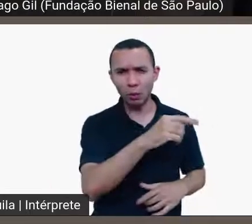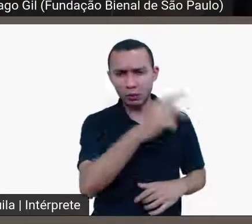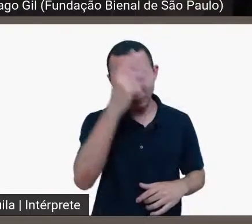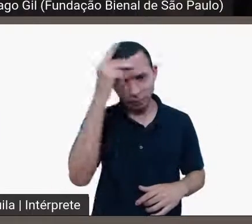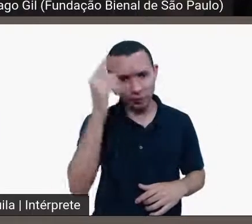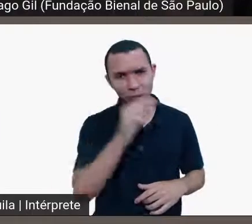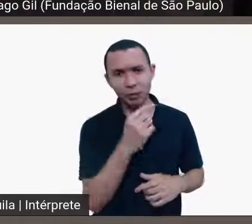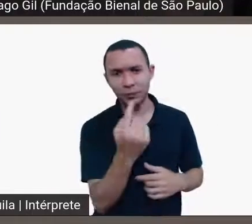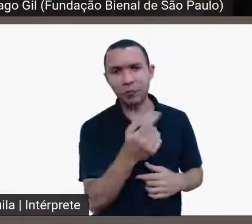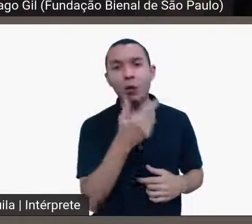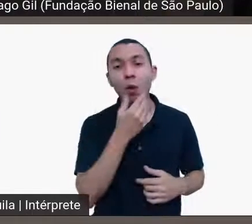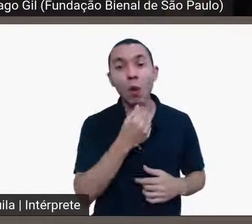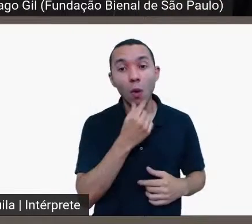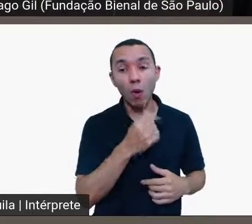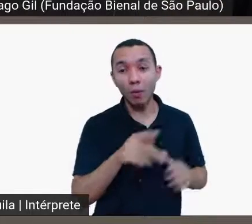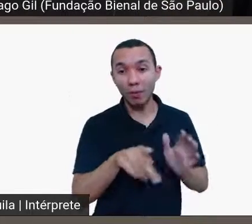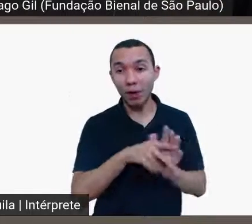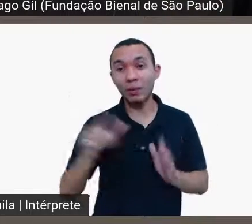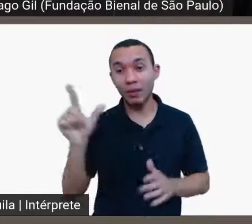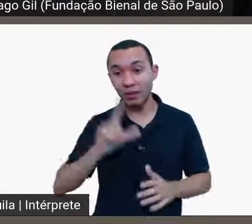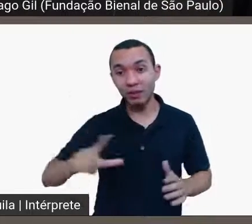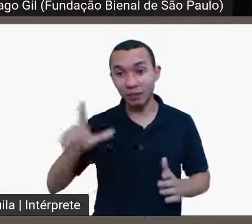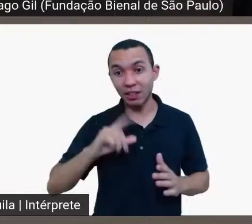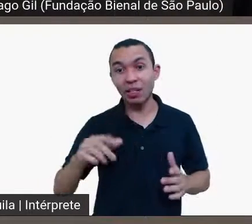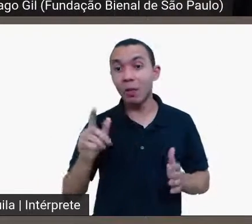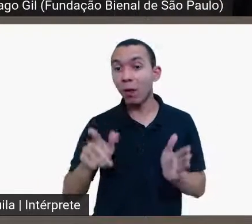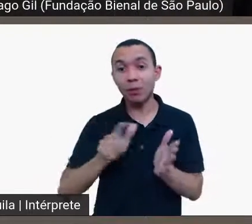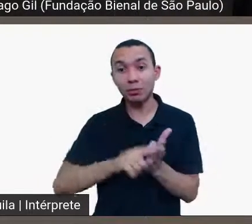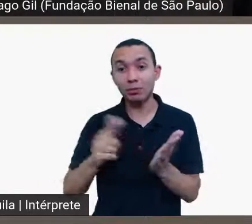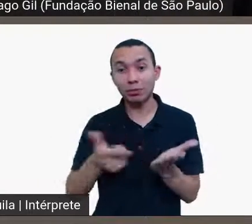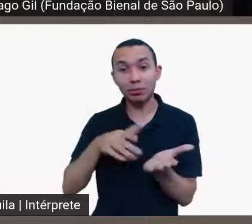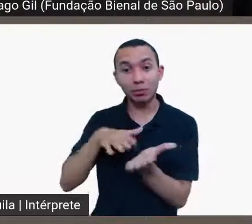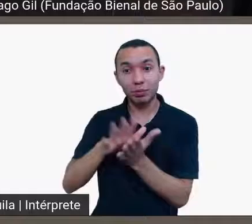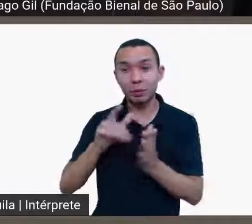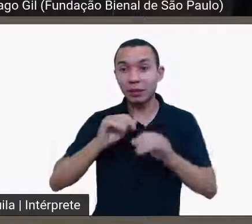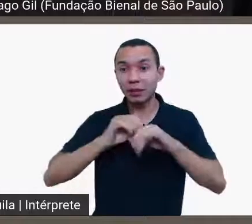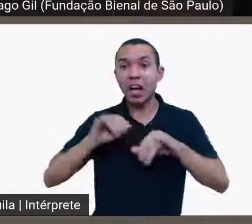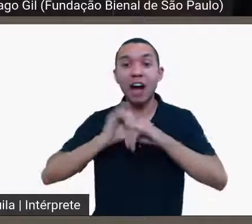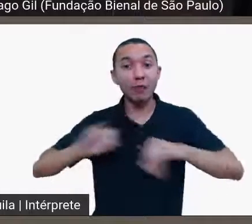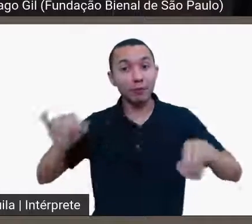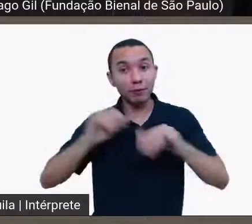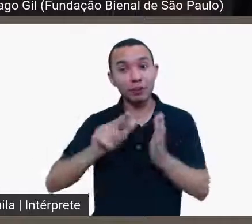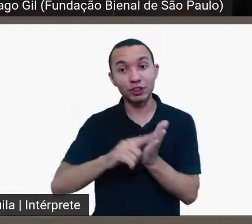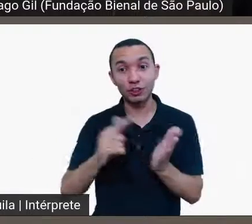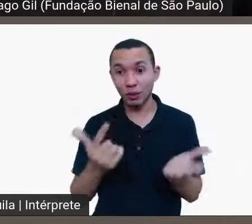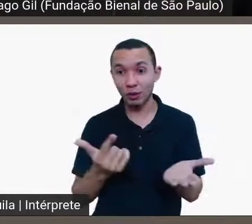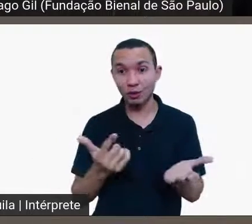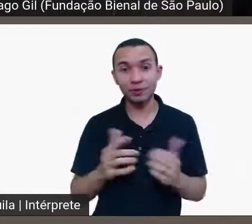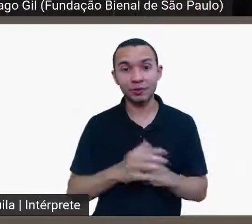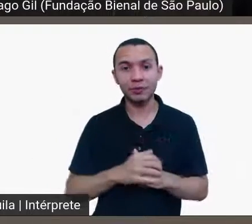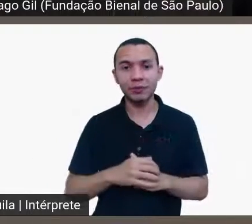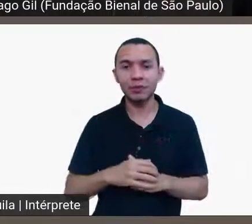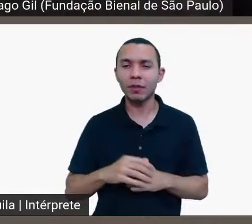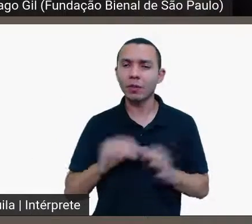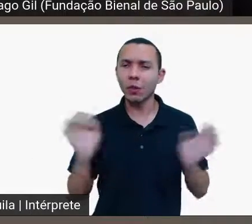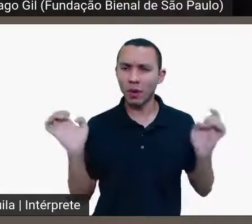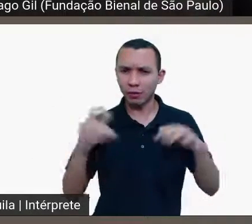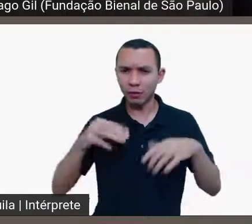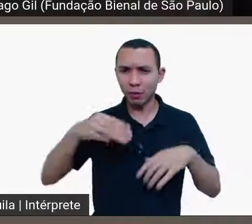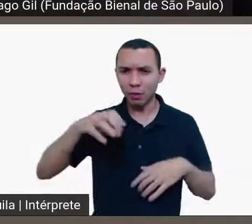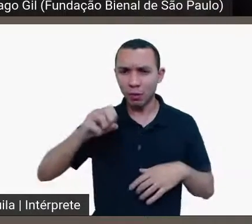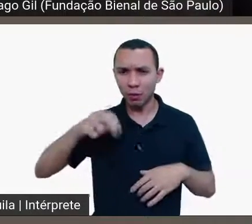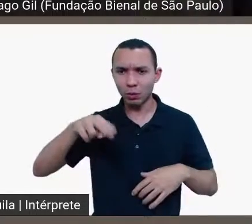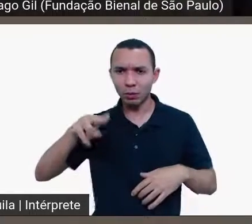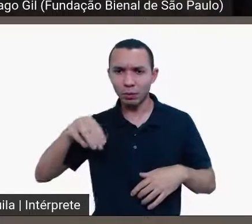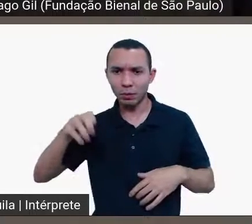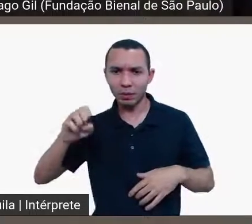eu falo, os homens de literatura são os homens da imprensa. Eles se confundem. Eles geram... Quando eu falo do evento Monumento, apesar de